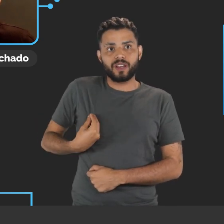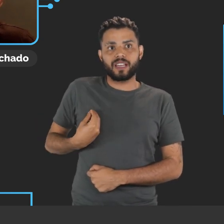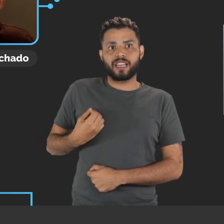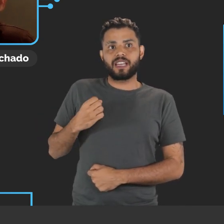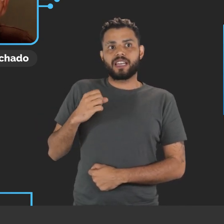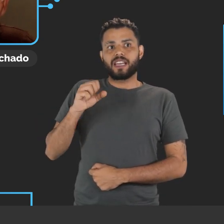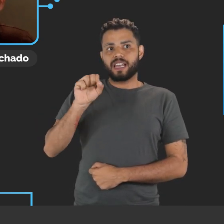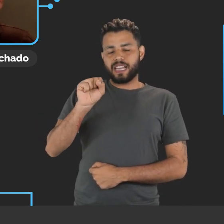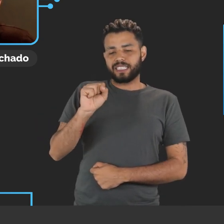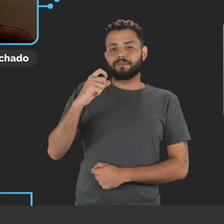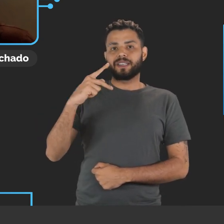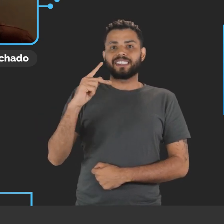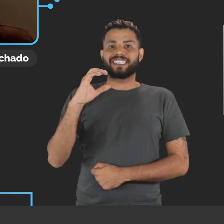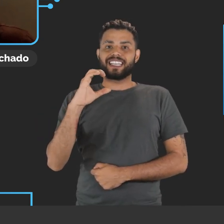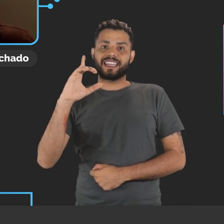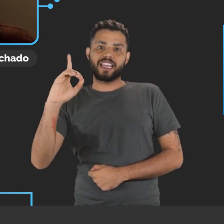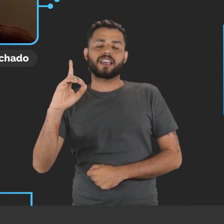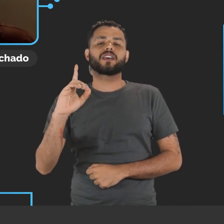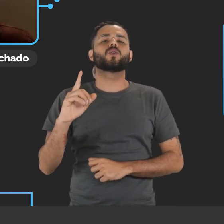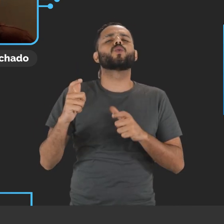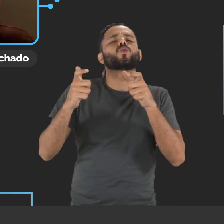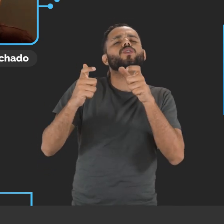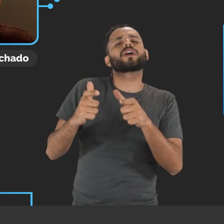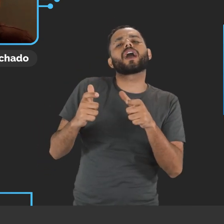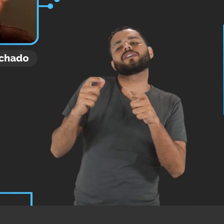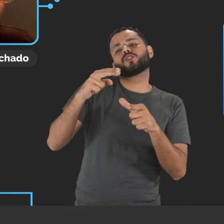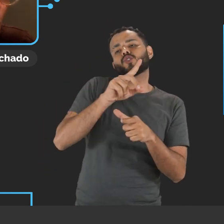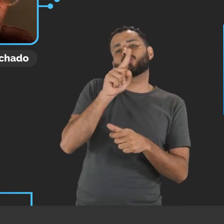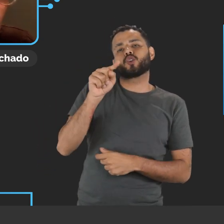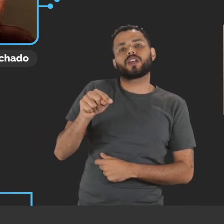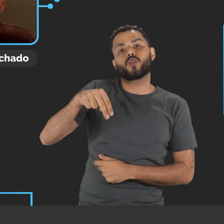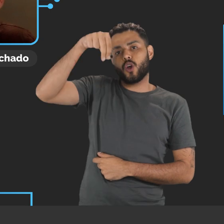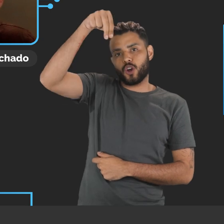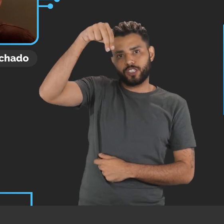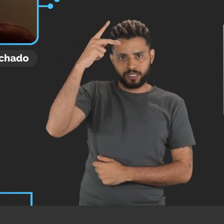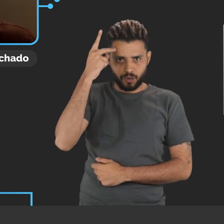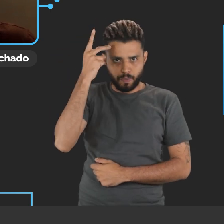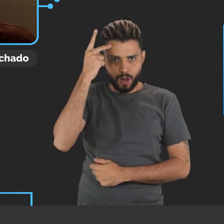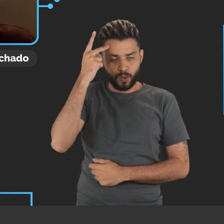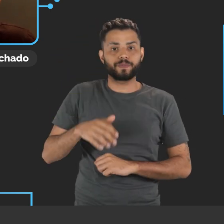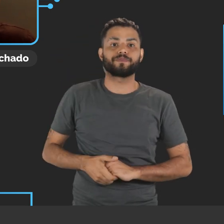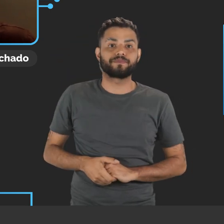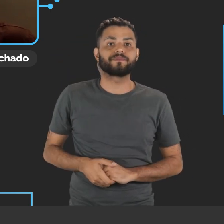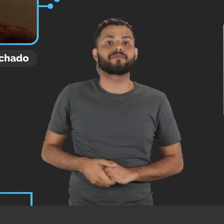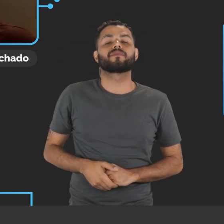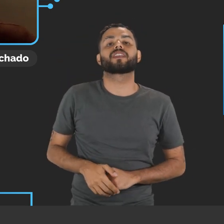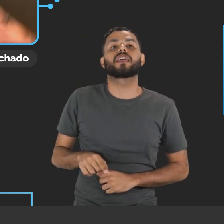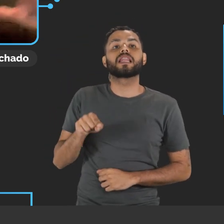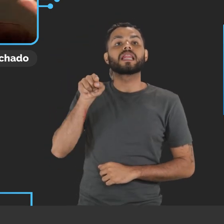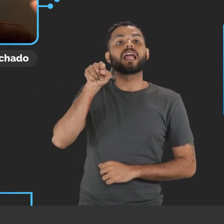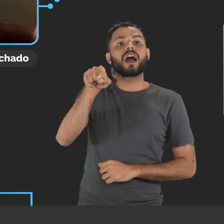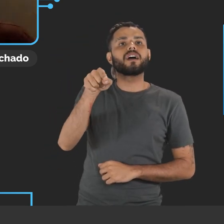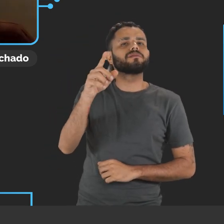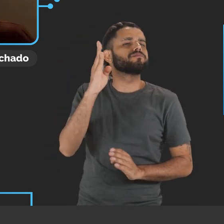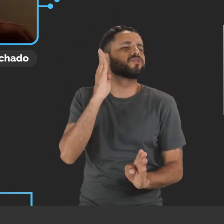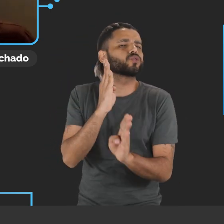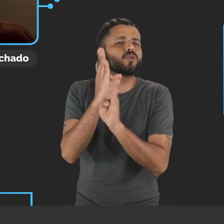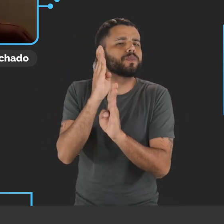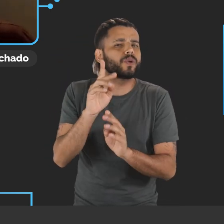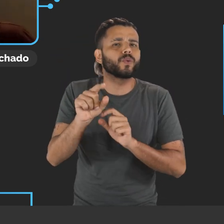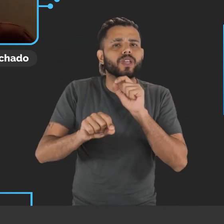para o DAES-PCD, que é uma organização que atua na Zona Norte de São Paulo. E lá a gente descobriu uma